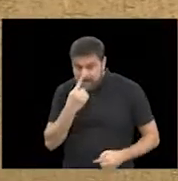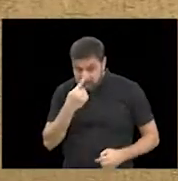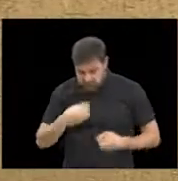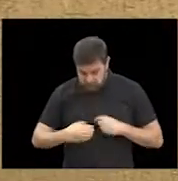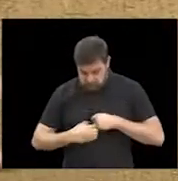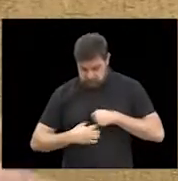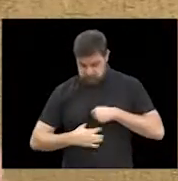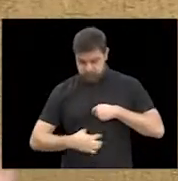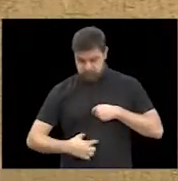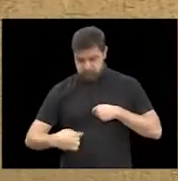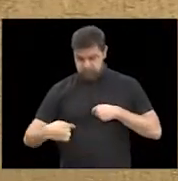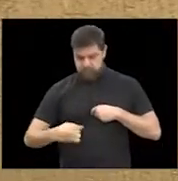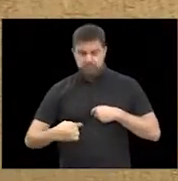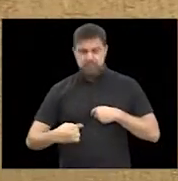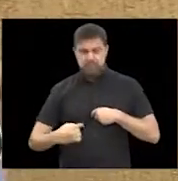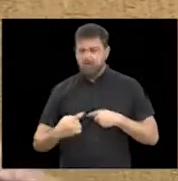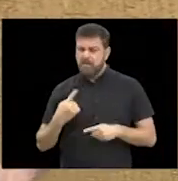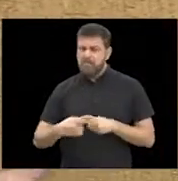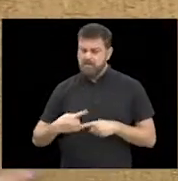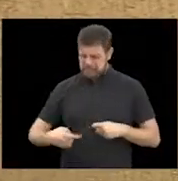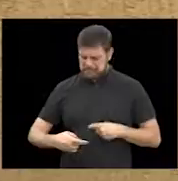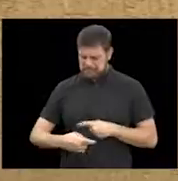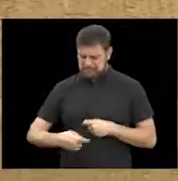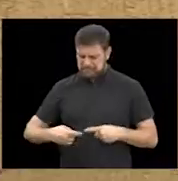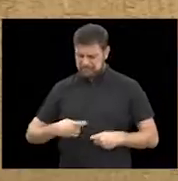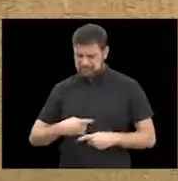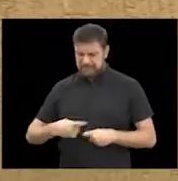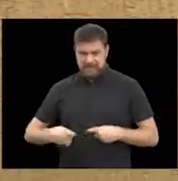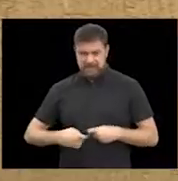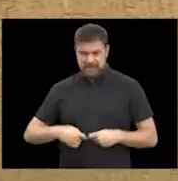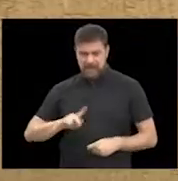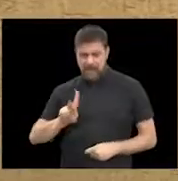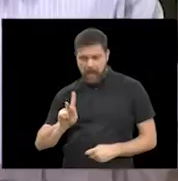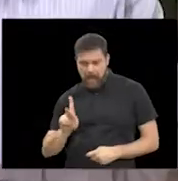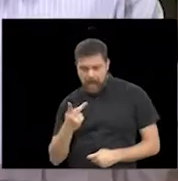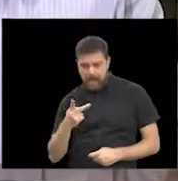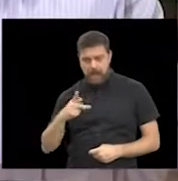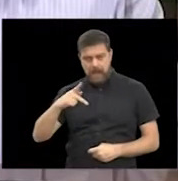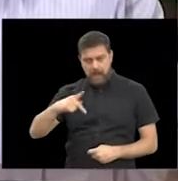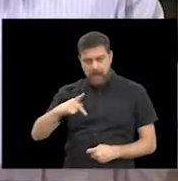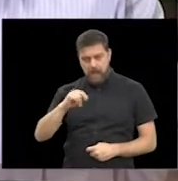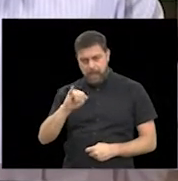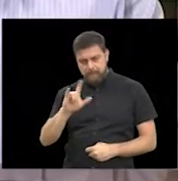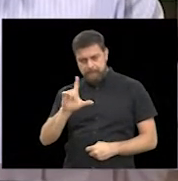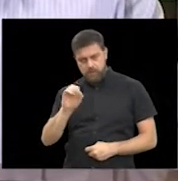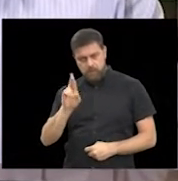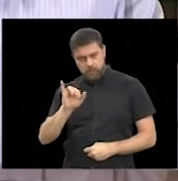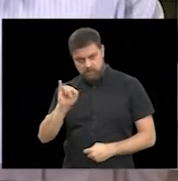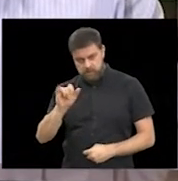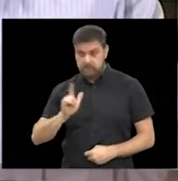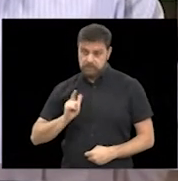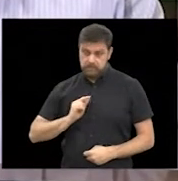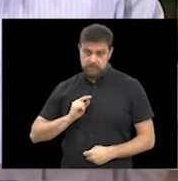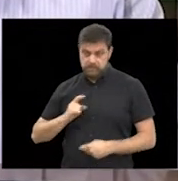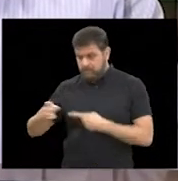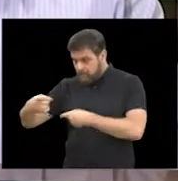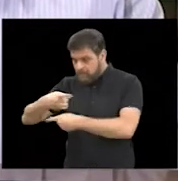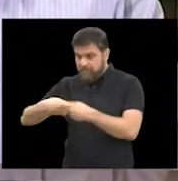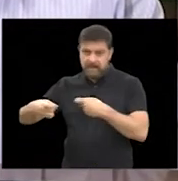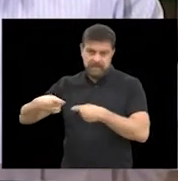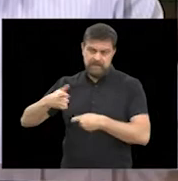estômago. Mas o que ela faz? Como é que a gente pega uma bactéria dessa? Bom, as bactérias estão aí na natureza,